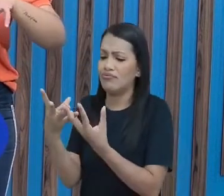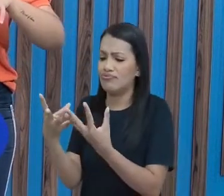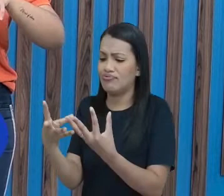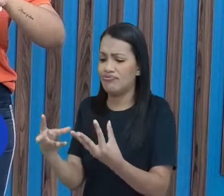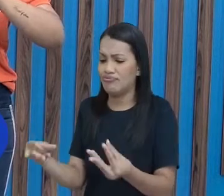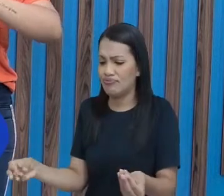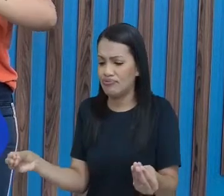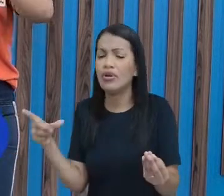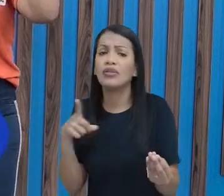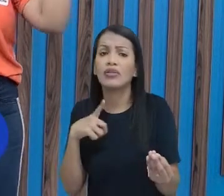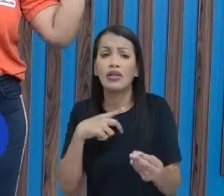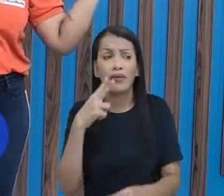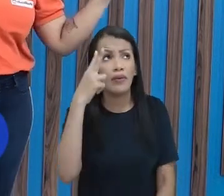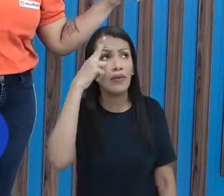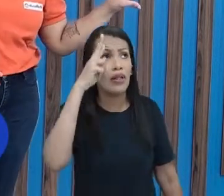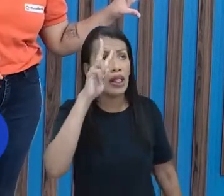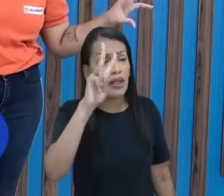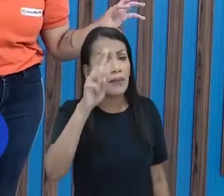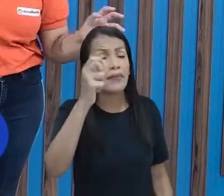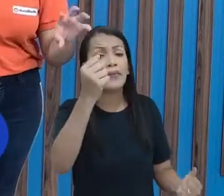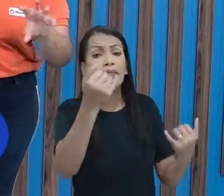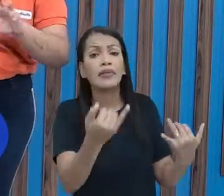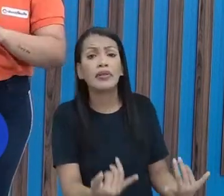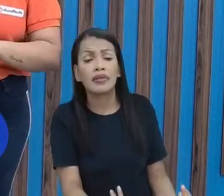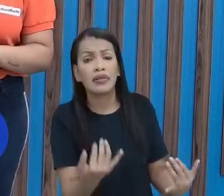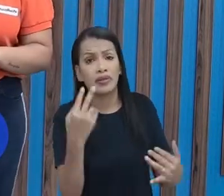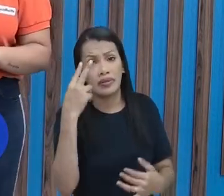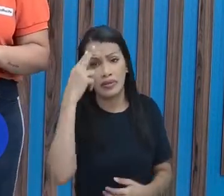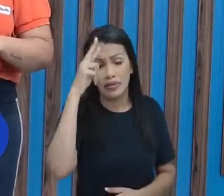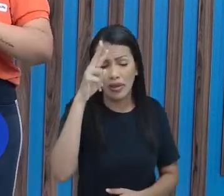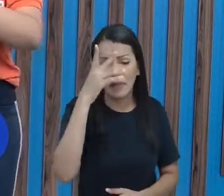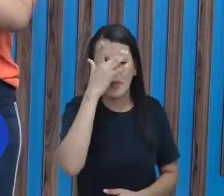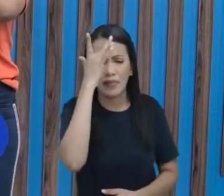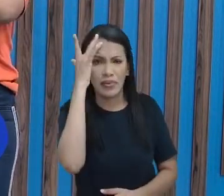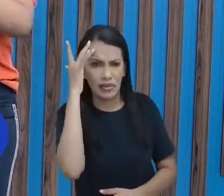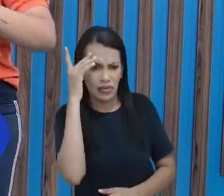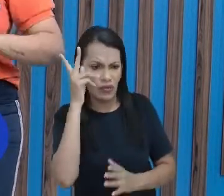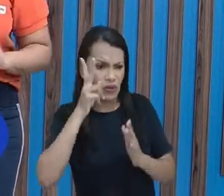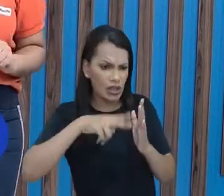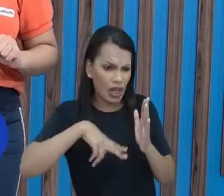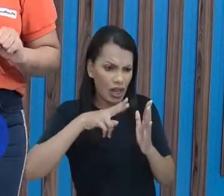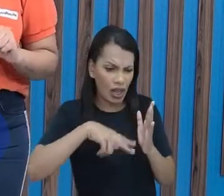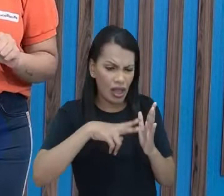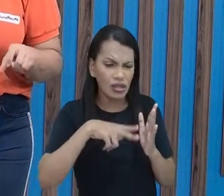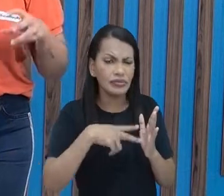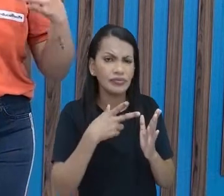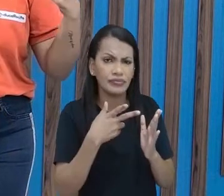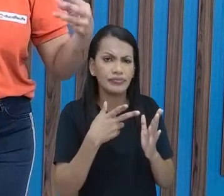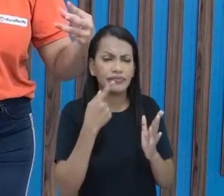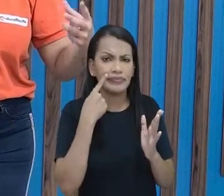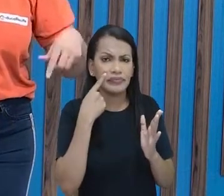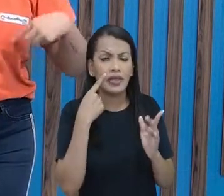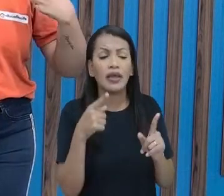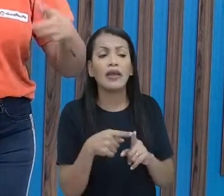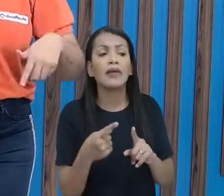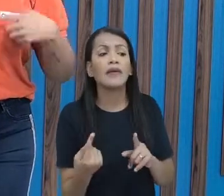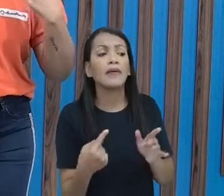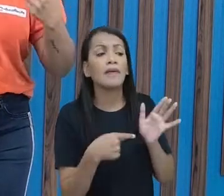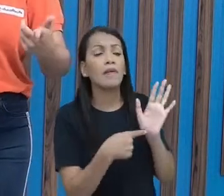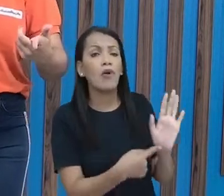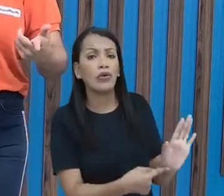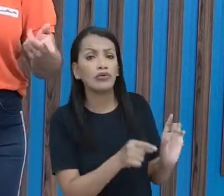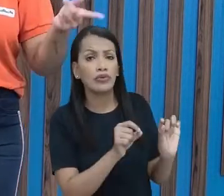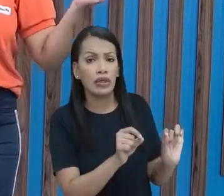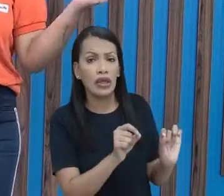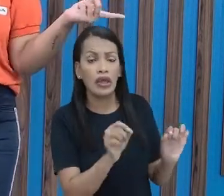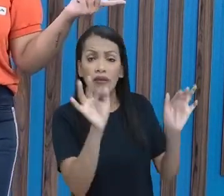tem esse flashback para contar a história toda, para que o leitor não se perca. E por último, mostra o desfecho, ela lá feliz, descendo de